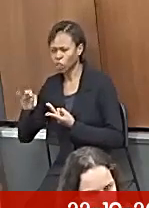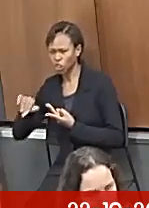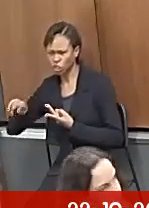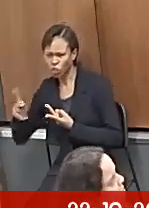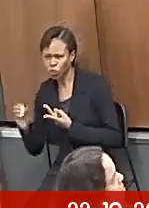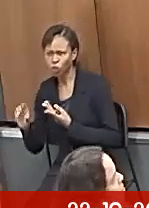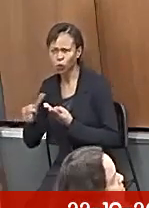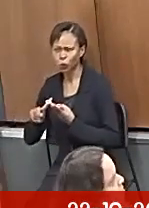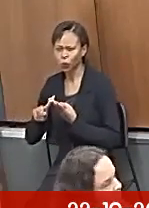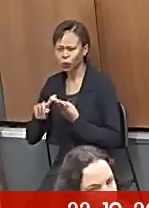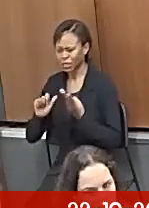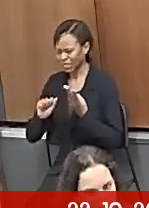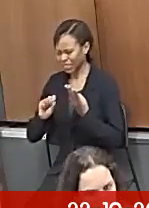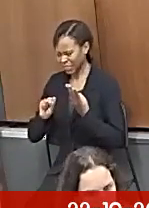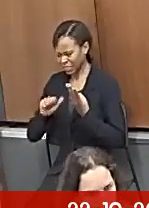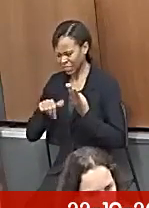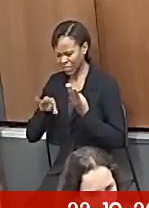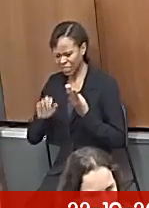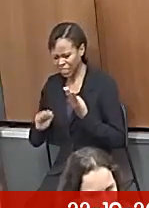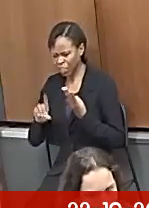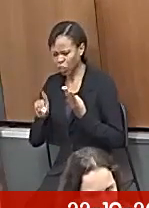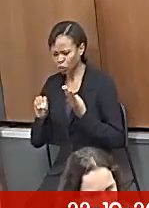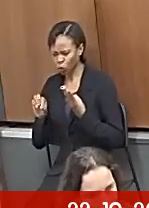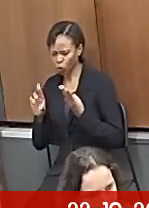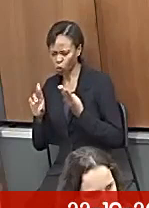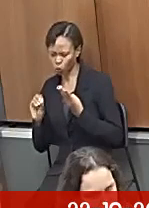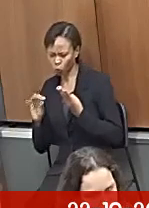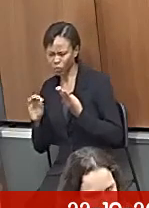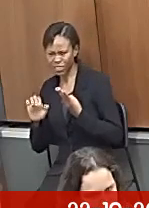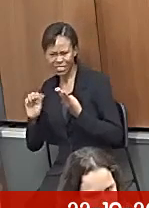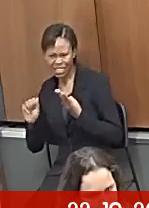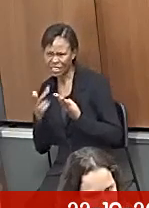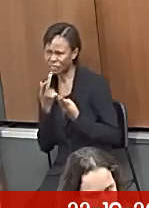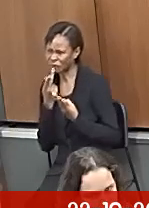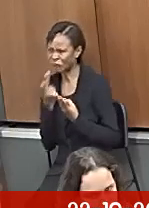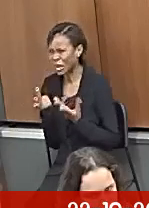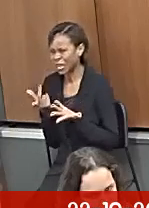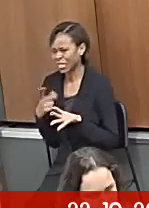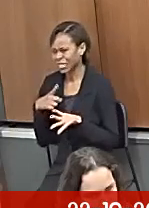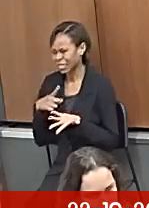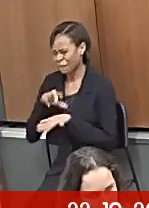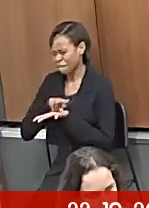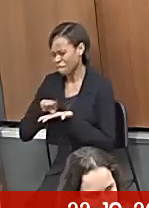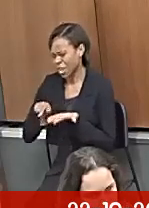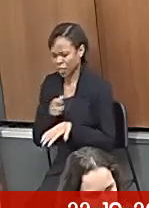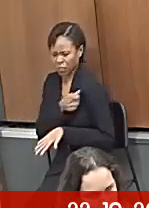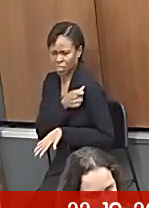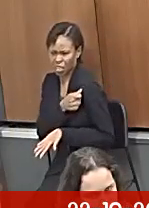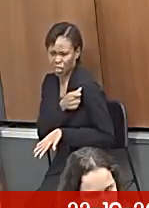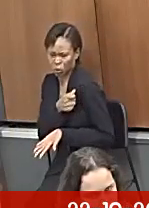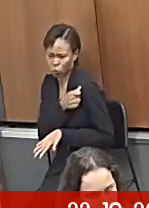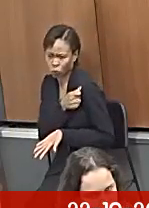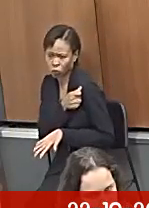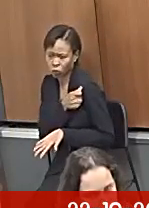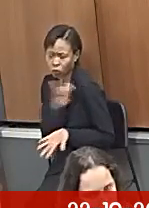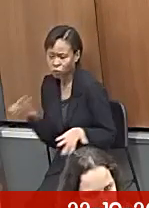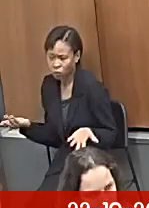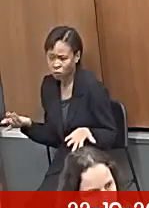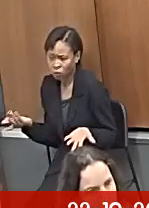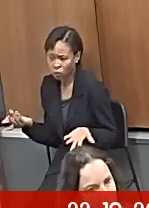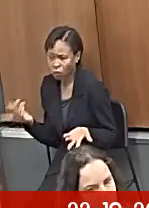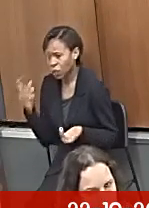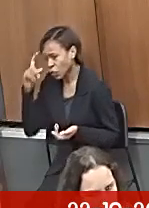instituição que alega ter muitas turmas, muitos alunos, se depara com as mesmas dificuldades